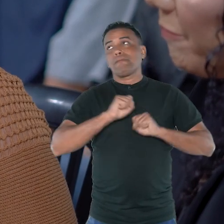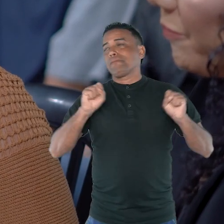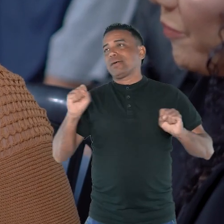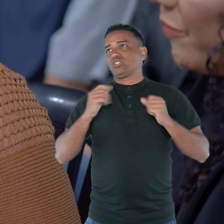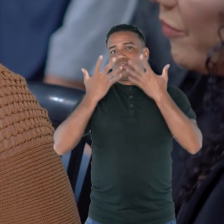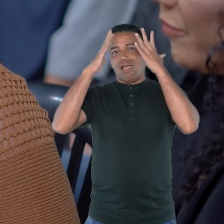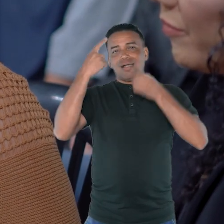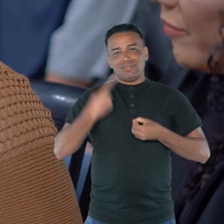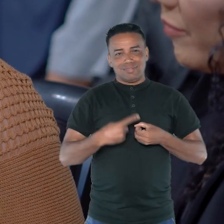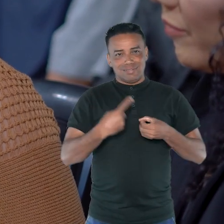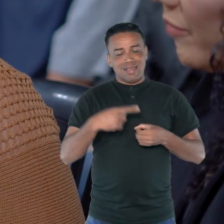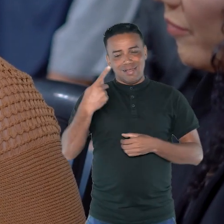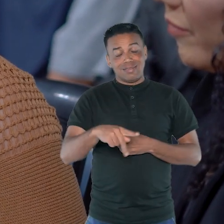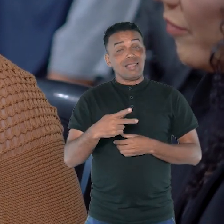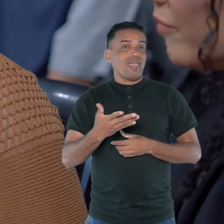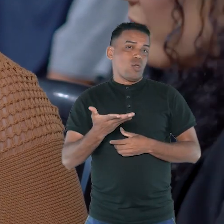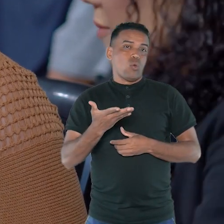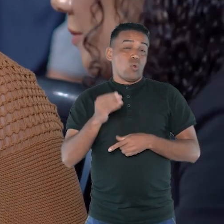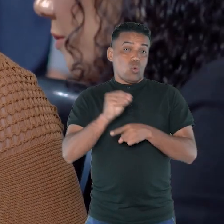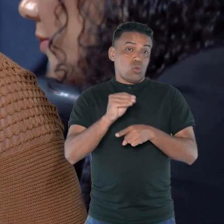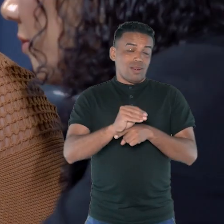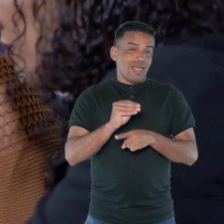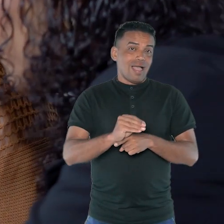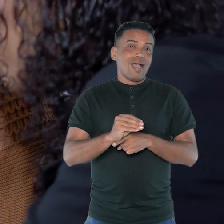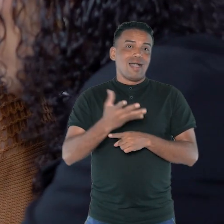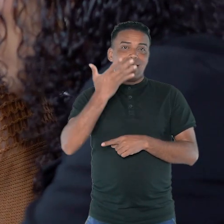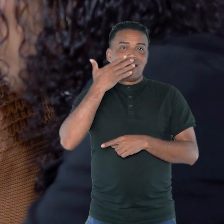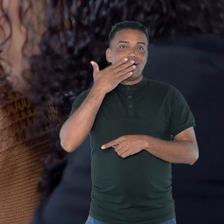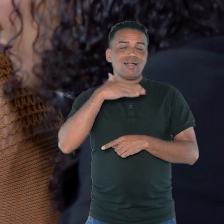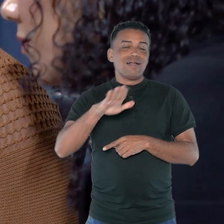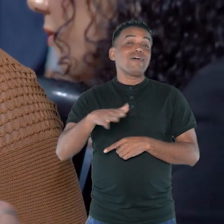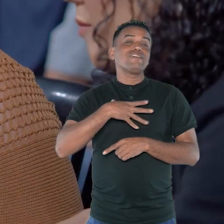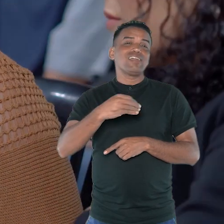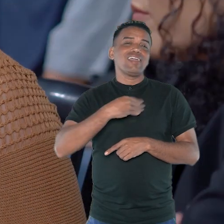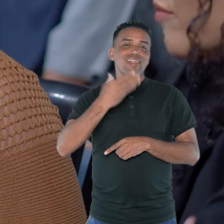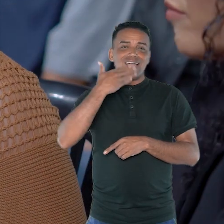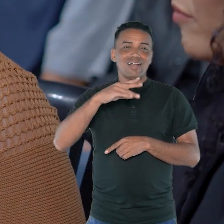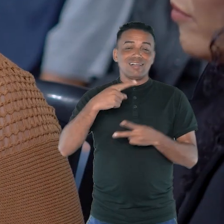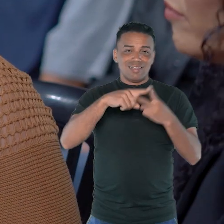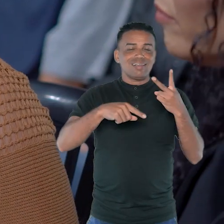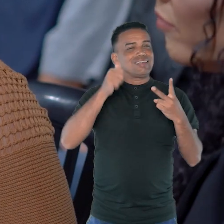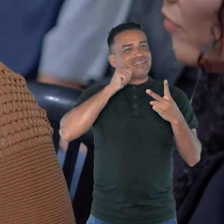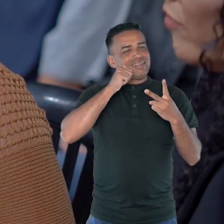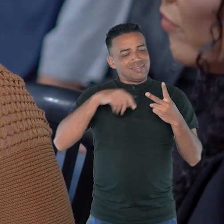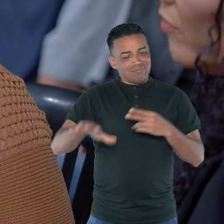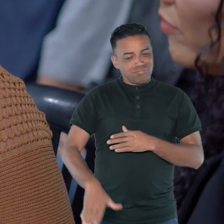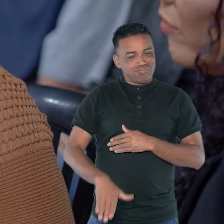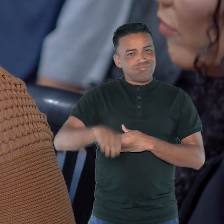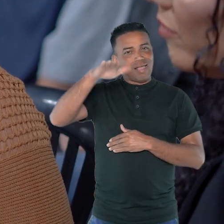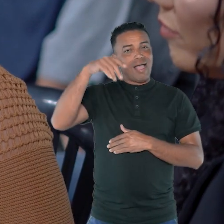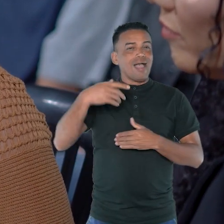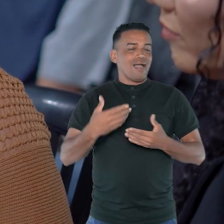oportunidade de criar minhas filhas, né? Elas estão tendo a infância dela aqui nessa cidade. E